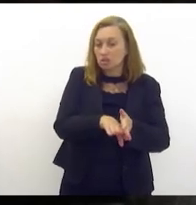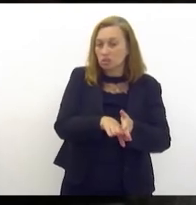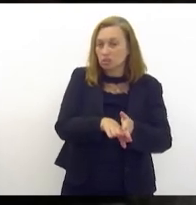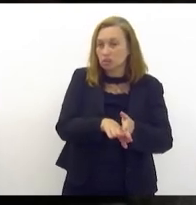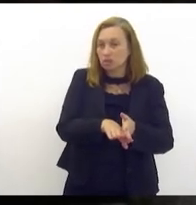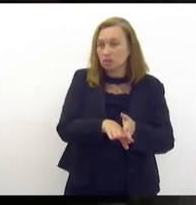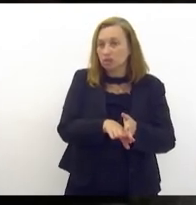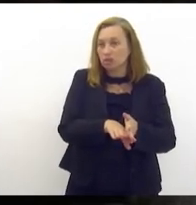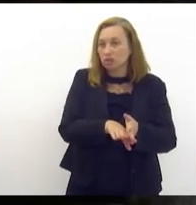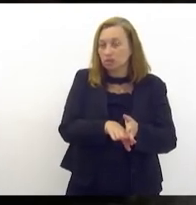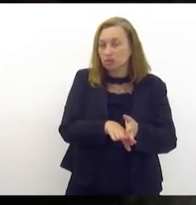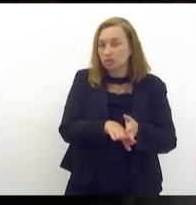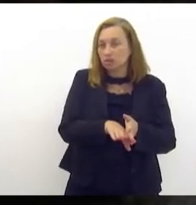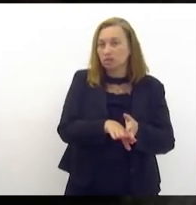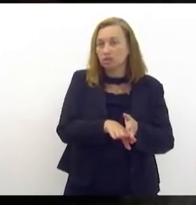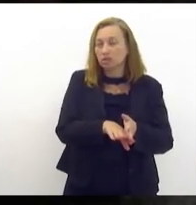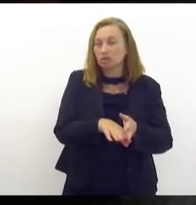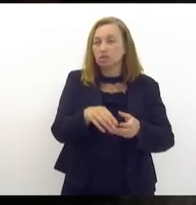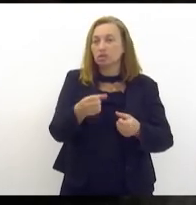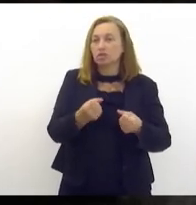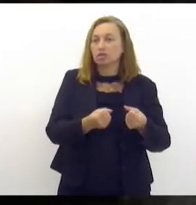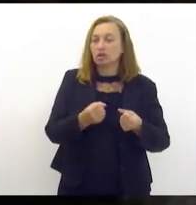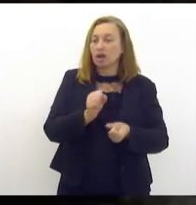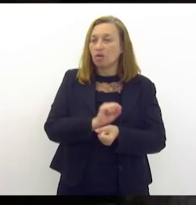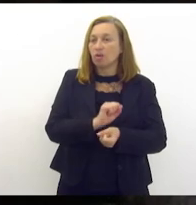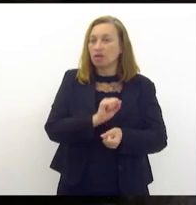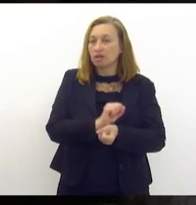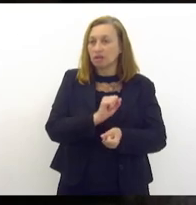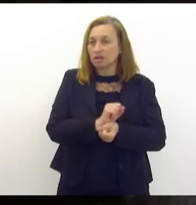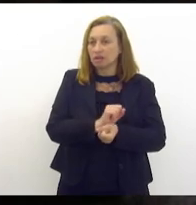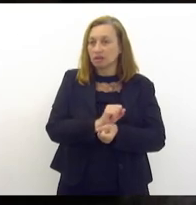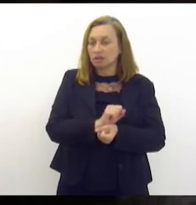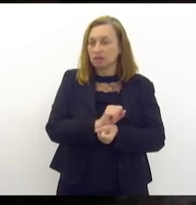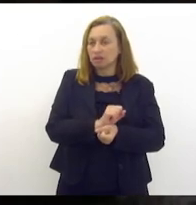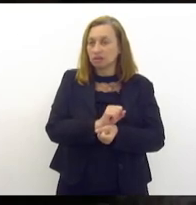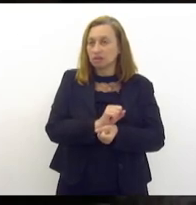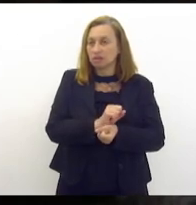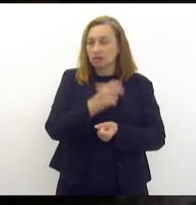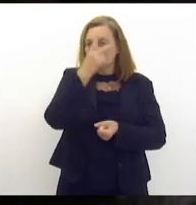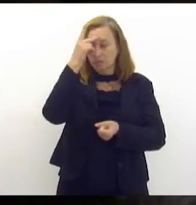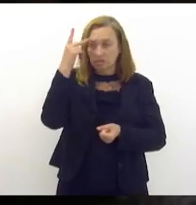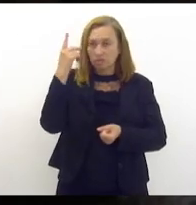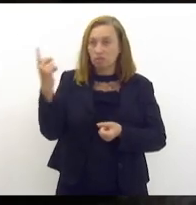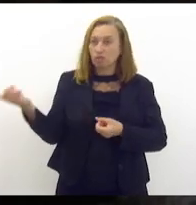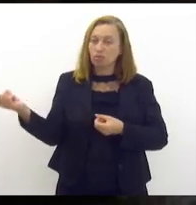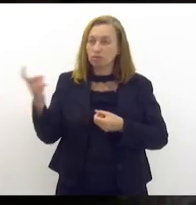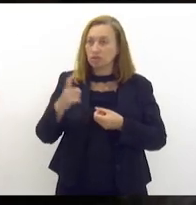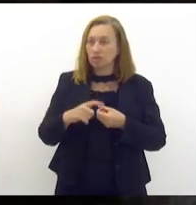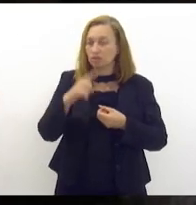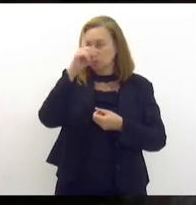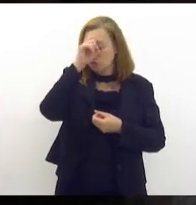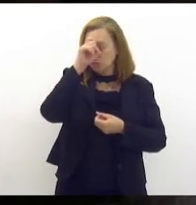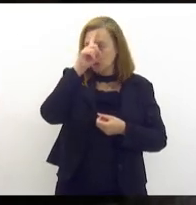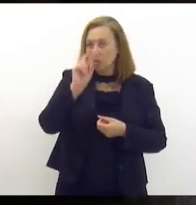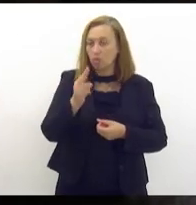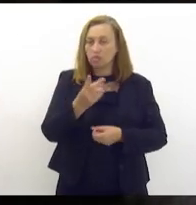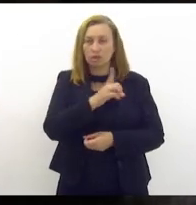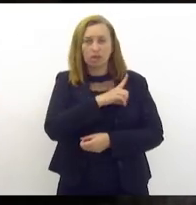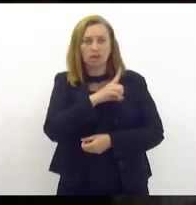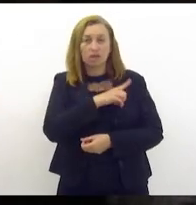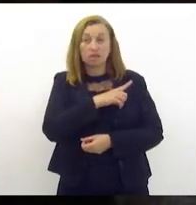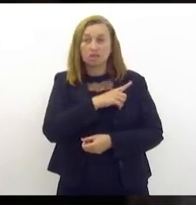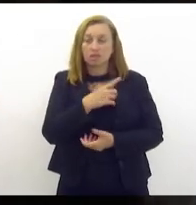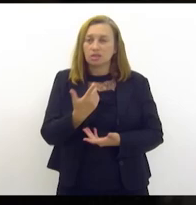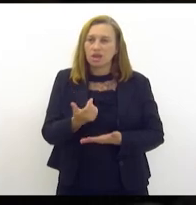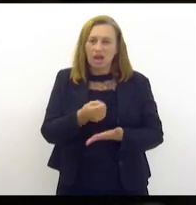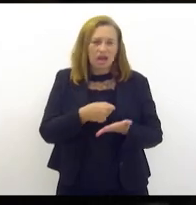né? Fica dentro do carro, enquanto a pessoa vai ser atendida no hospital ou numa delegacia. Aí não tem nada